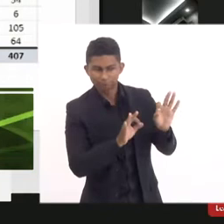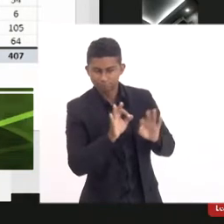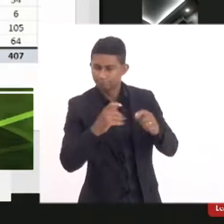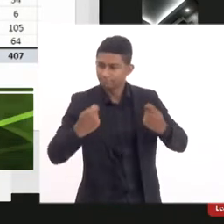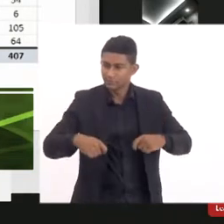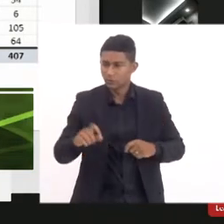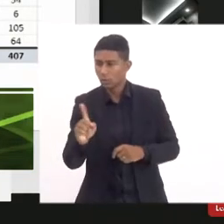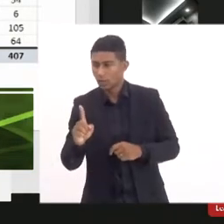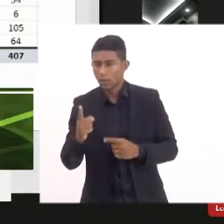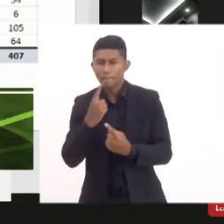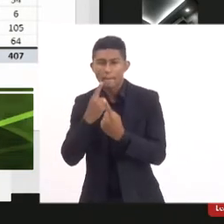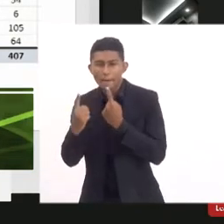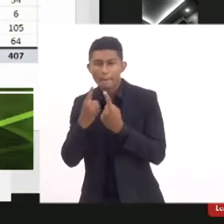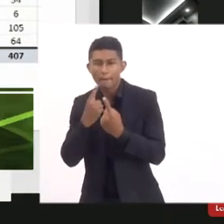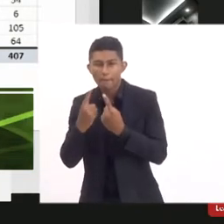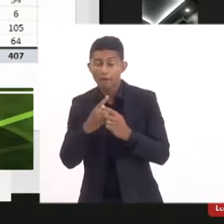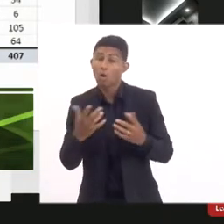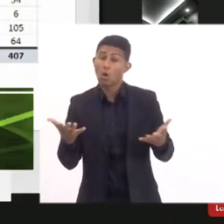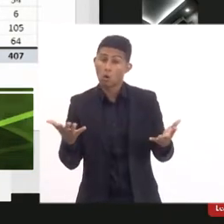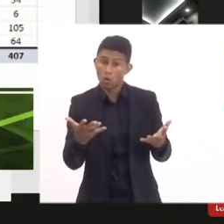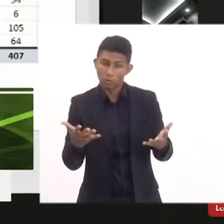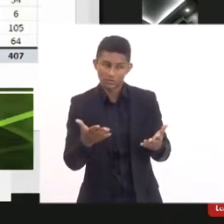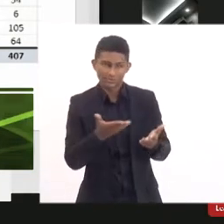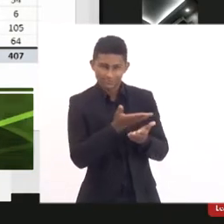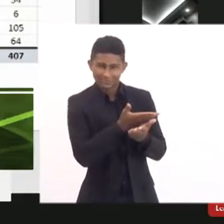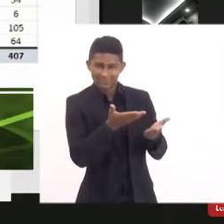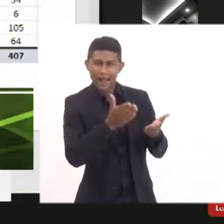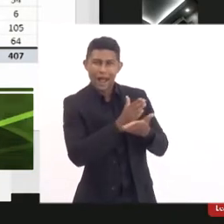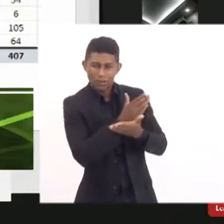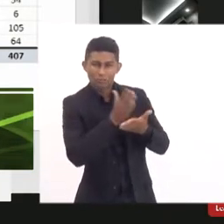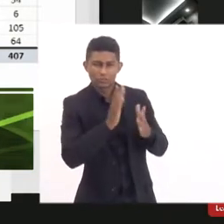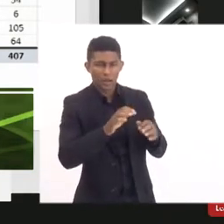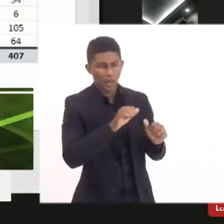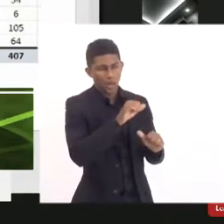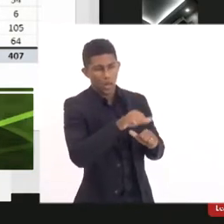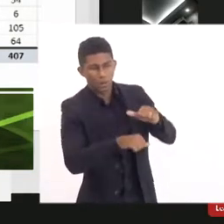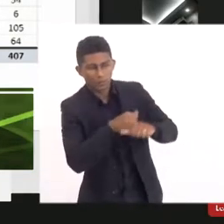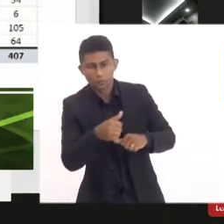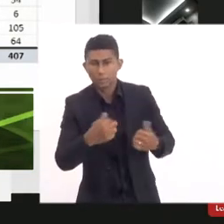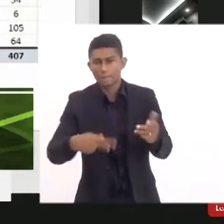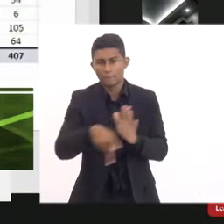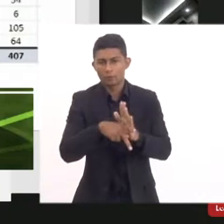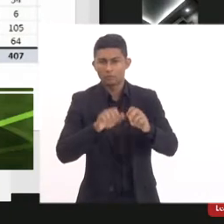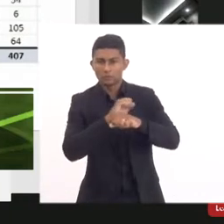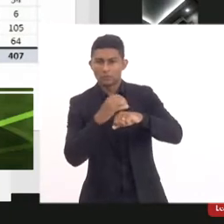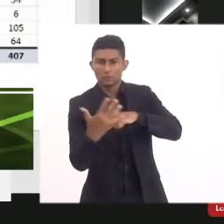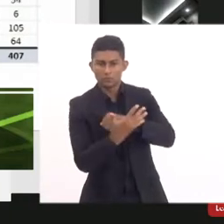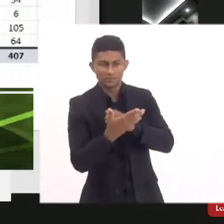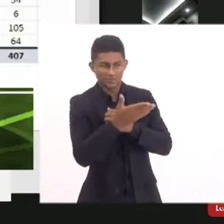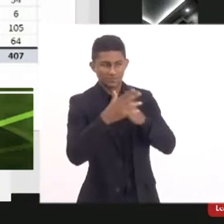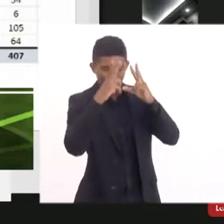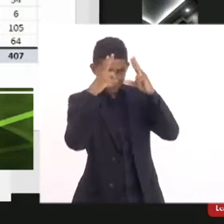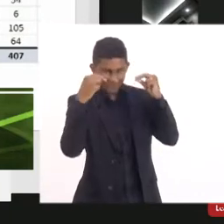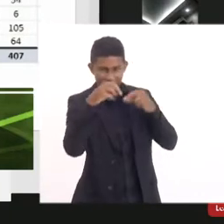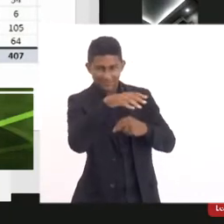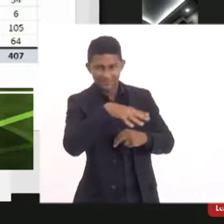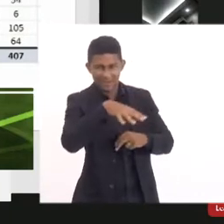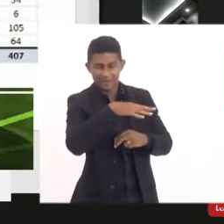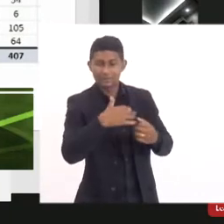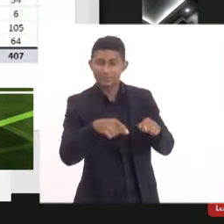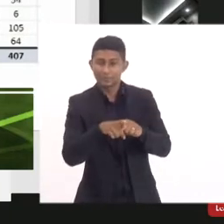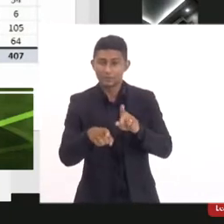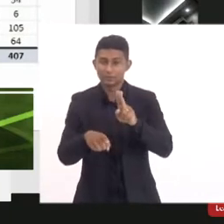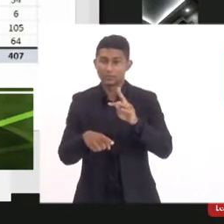foram convertidos para COVID, tanto de enfermaria, né? 251 leitos, quanto para UTI e 20